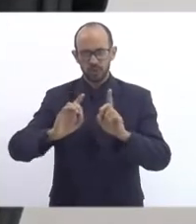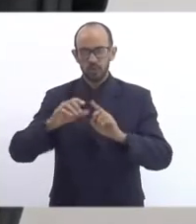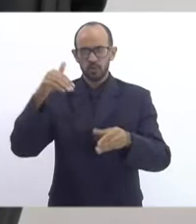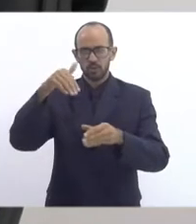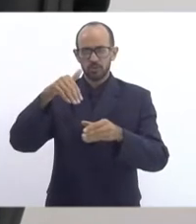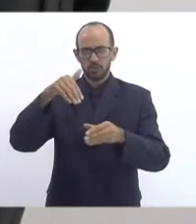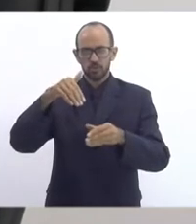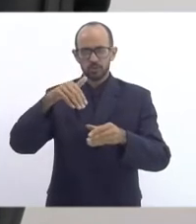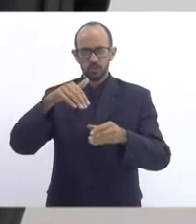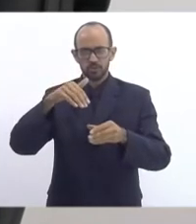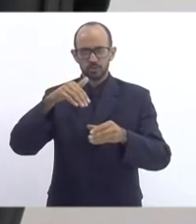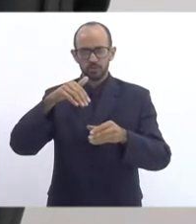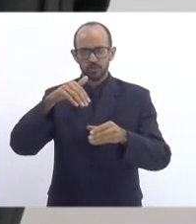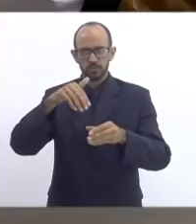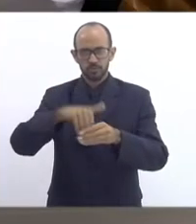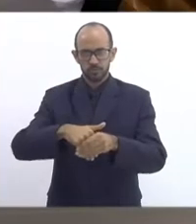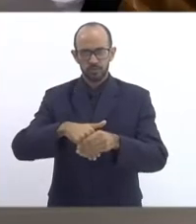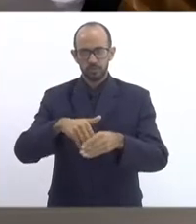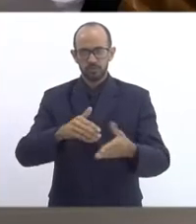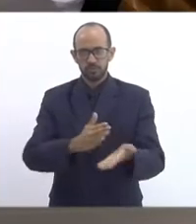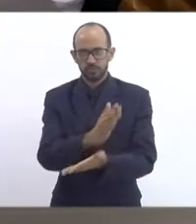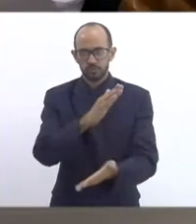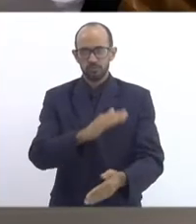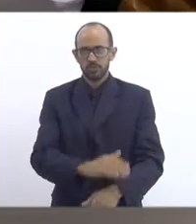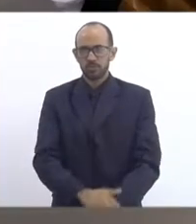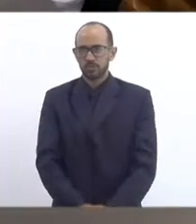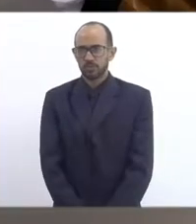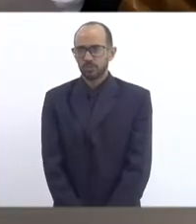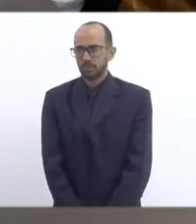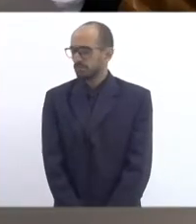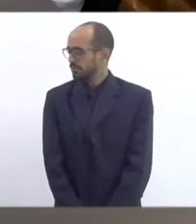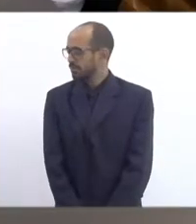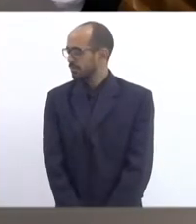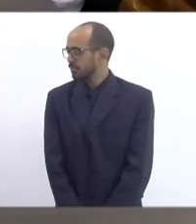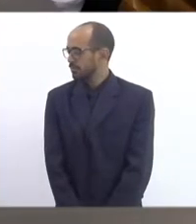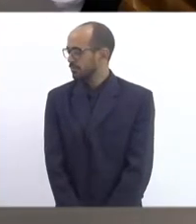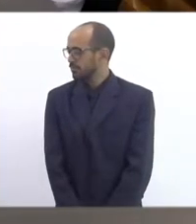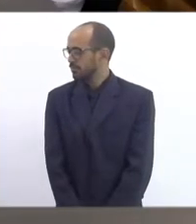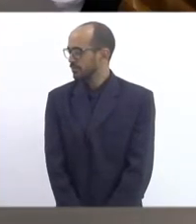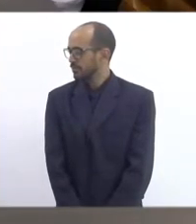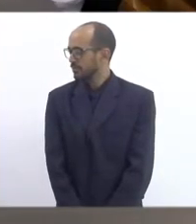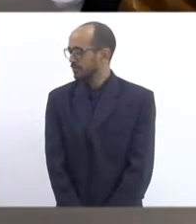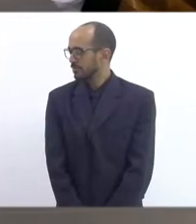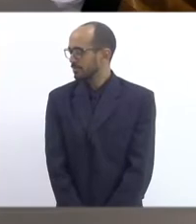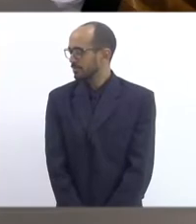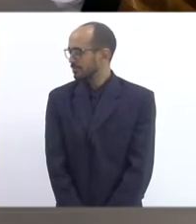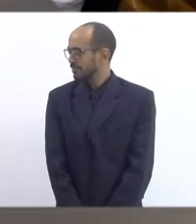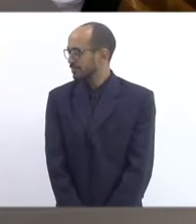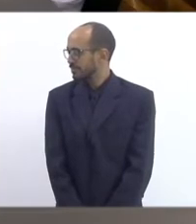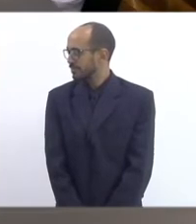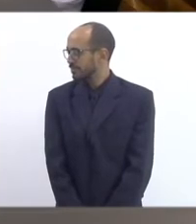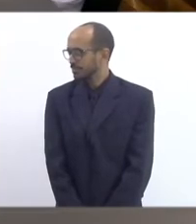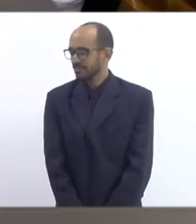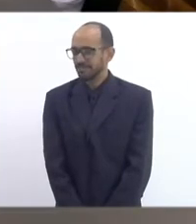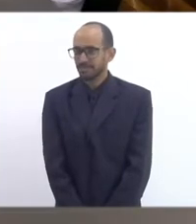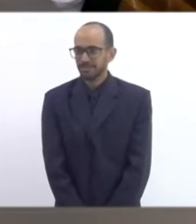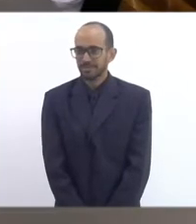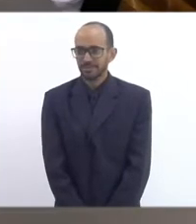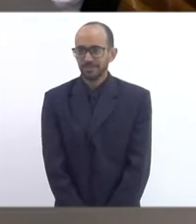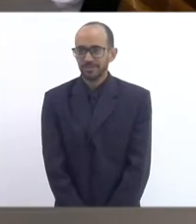aprovado. Você está vendo como é que a gente discute? É bom? É bom. A gente salva um conceito bom. E eu vou providenciar o colar para nós todos